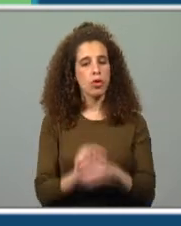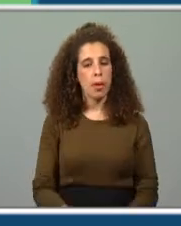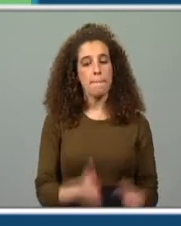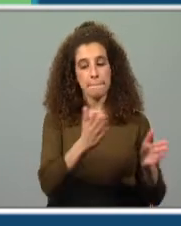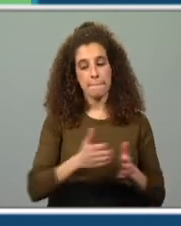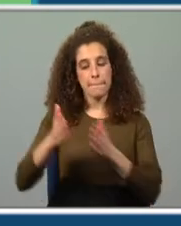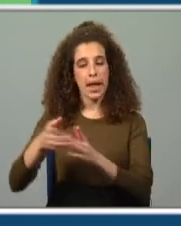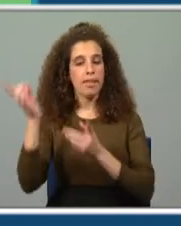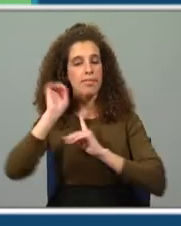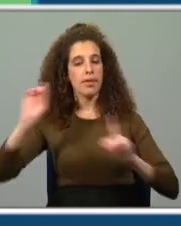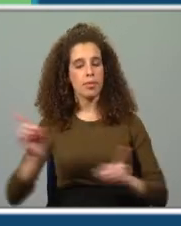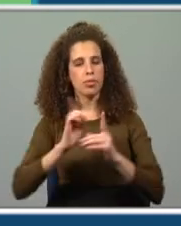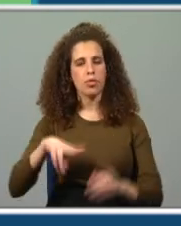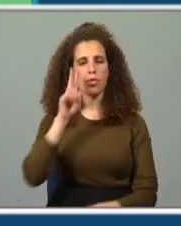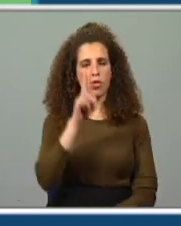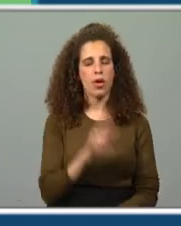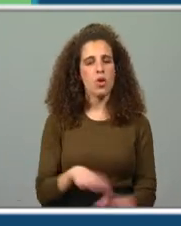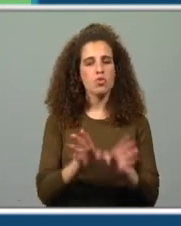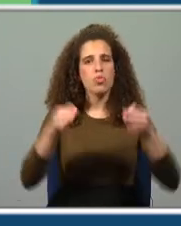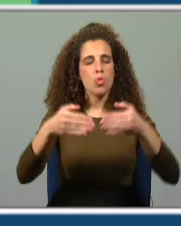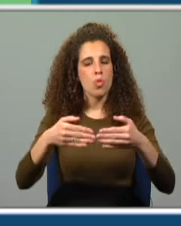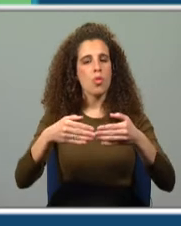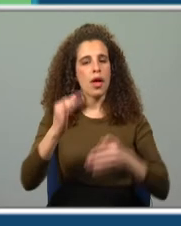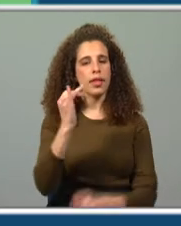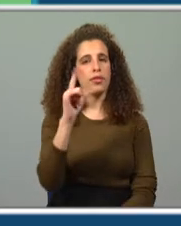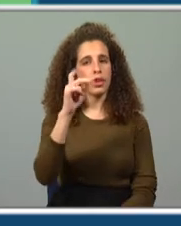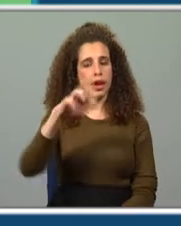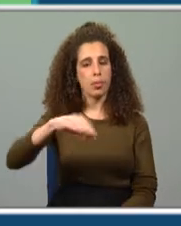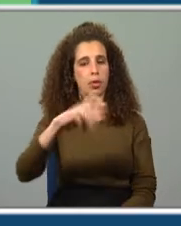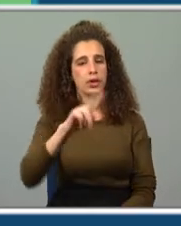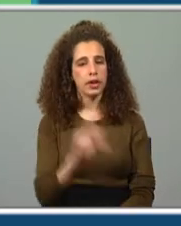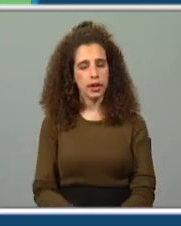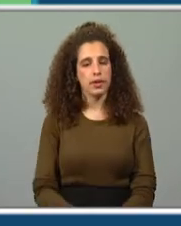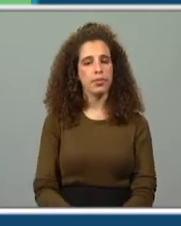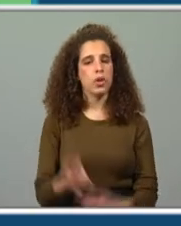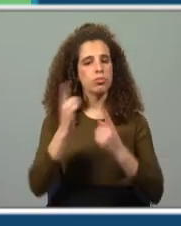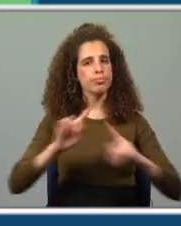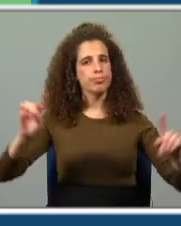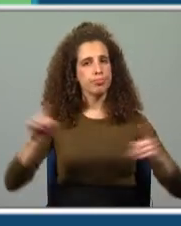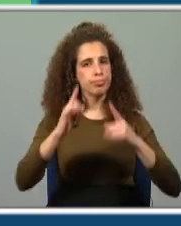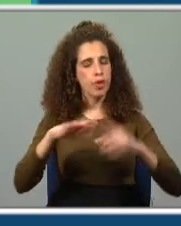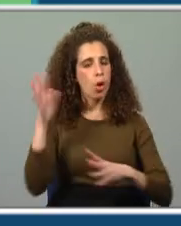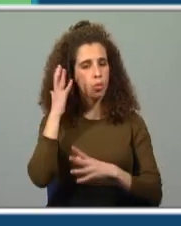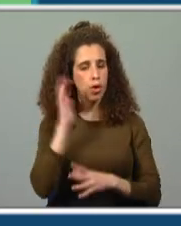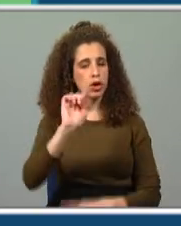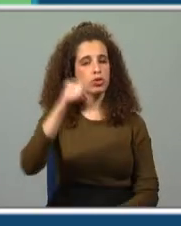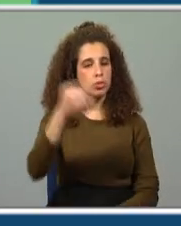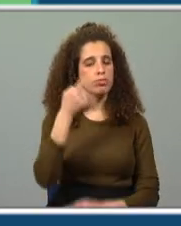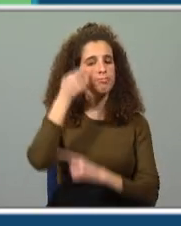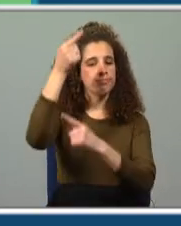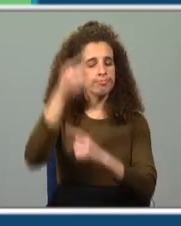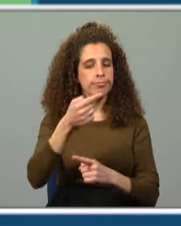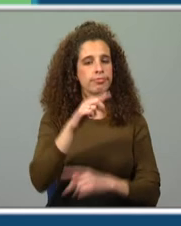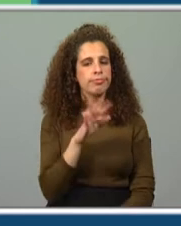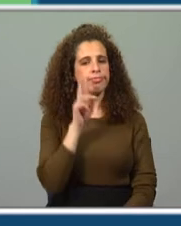parte da música, não é? Vamos ver, sim, o que é uma banda filarmónica e uma orquestra sinfónica. E depois vamos